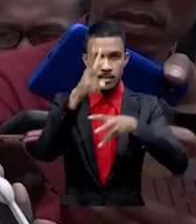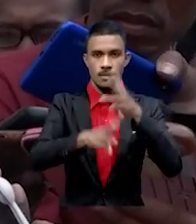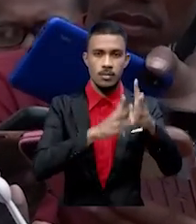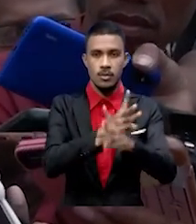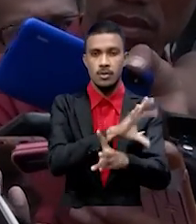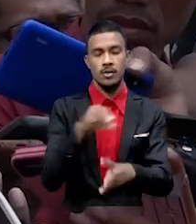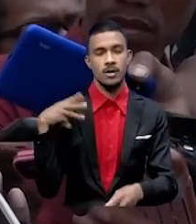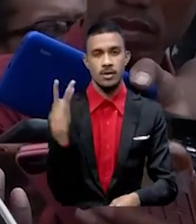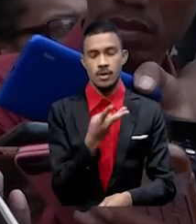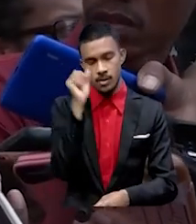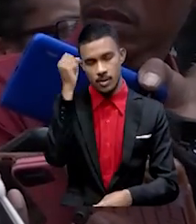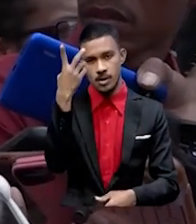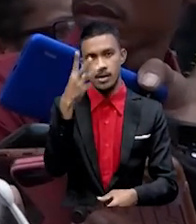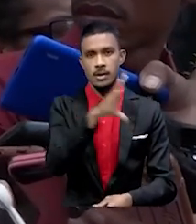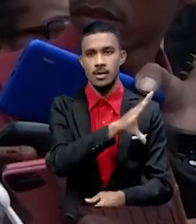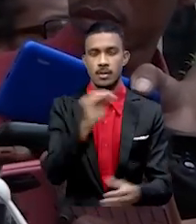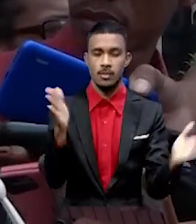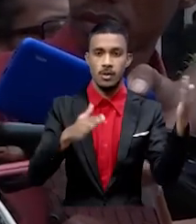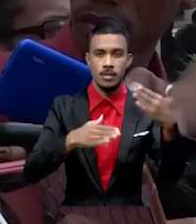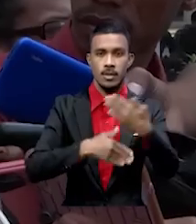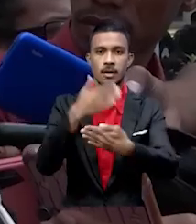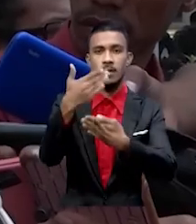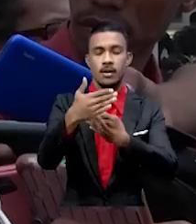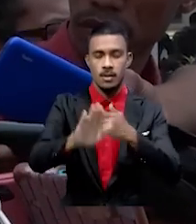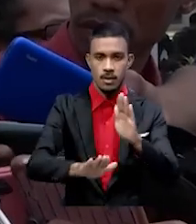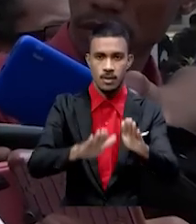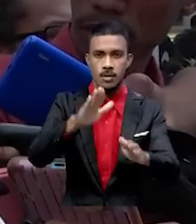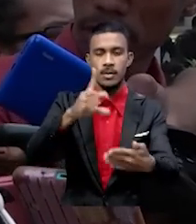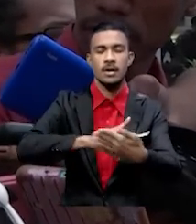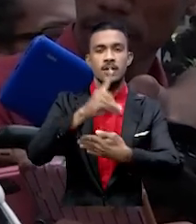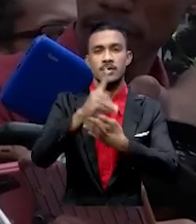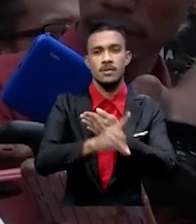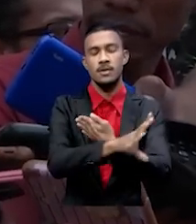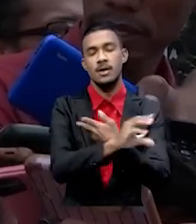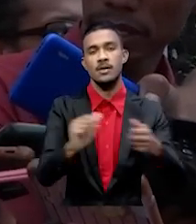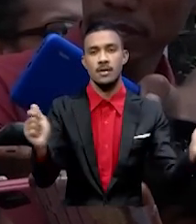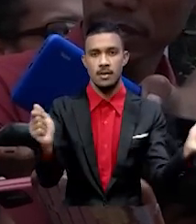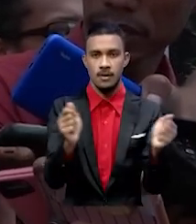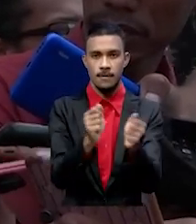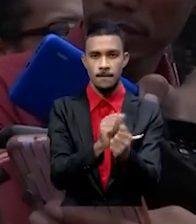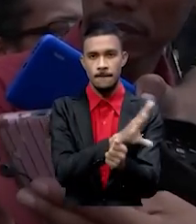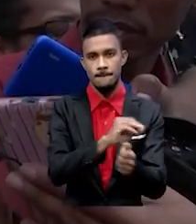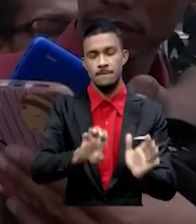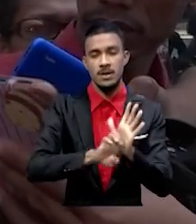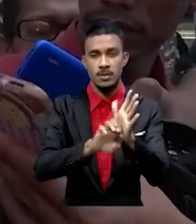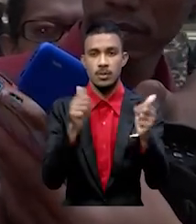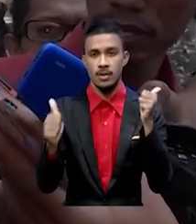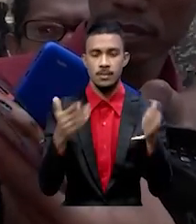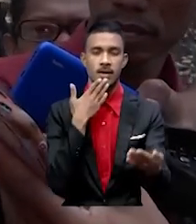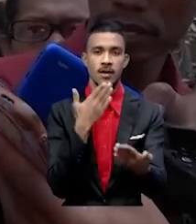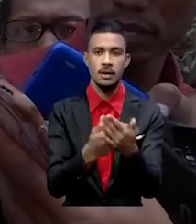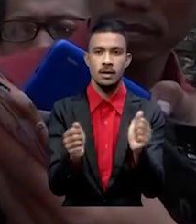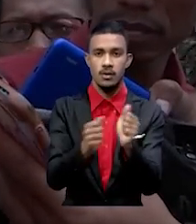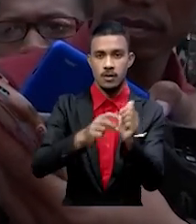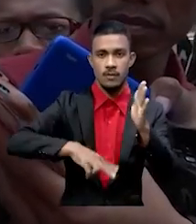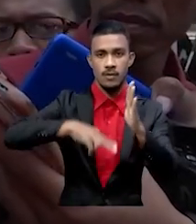problema rássica para ita bele lauba oin, baia desenvolvimento né, ho exemplos no bem magdiak, o valores